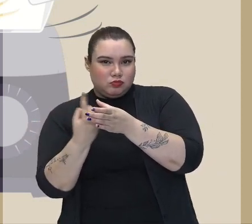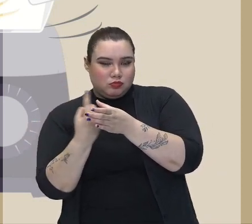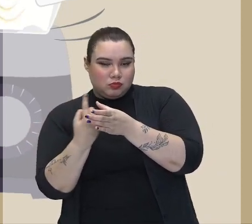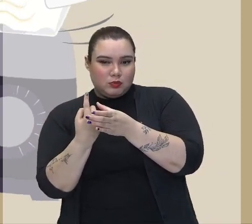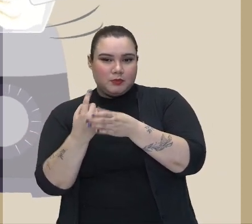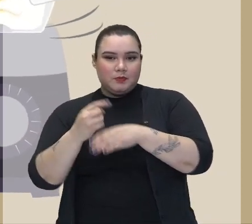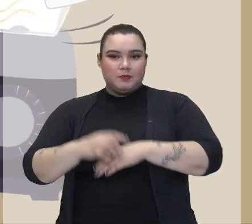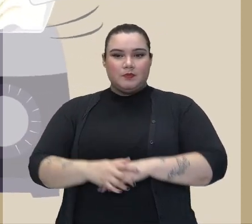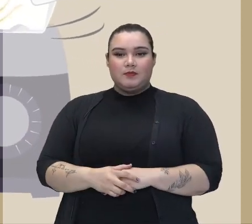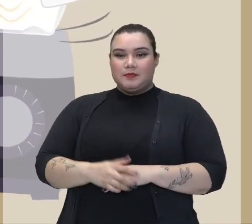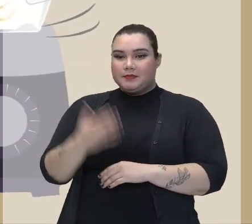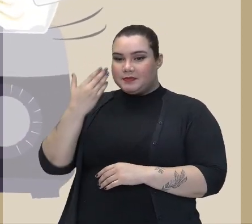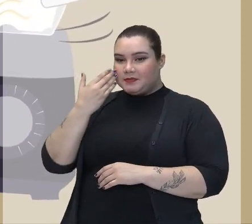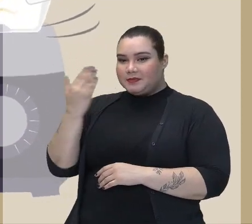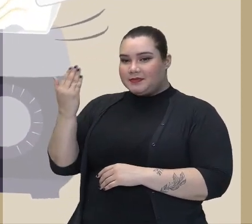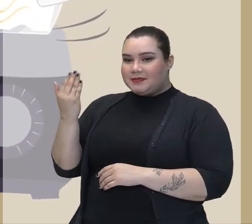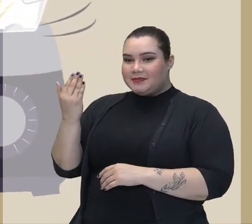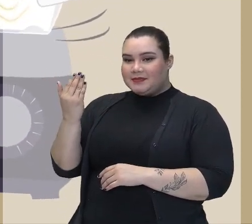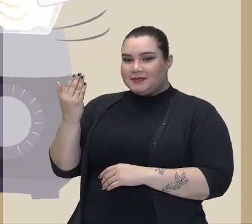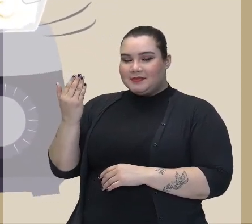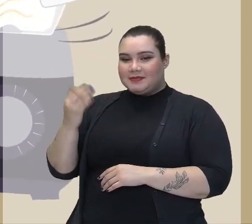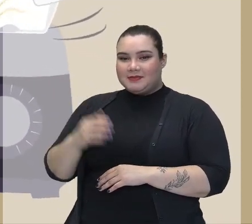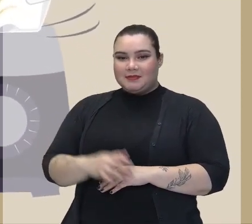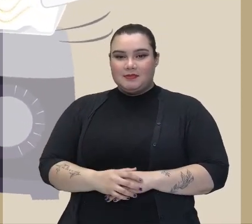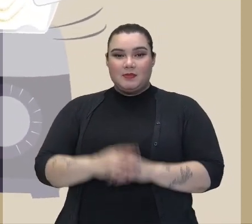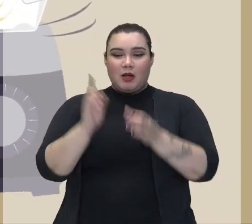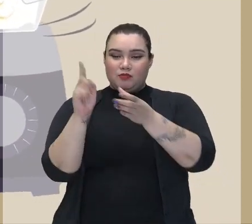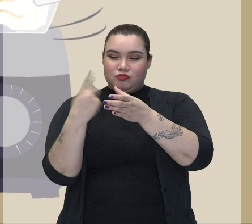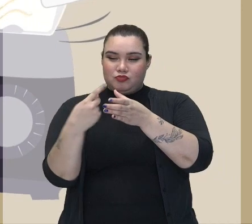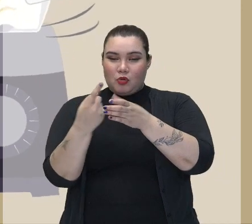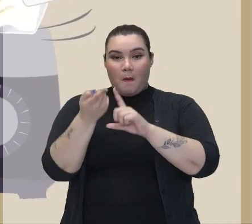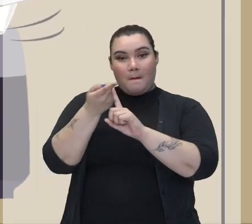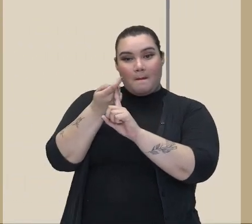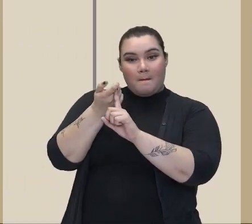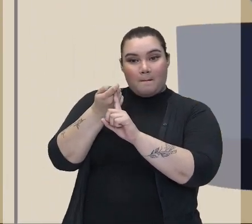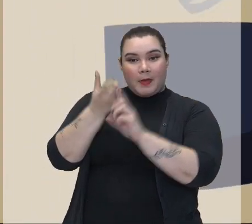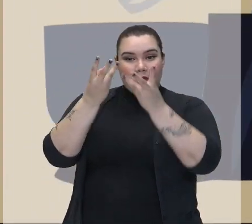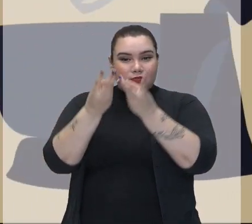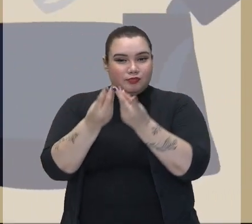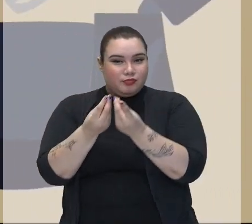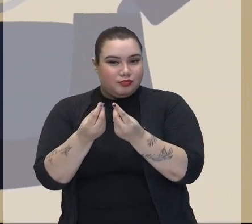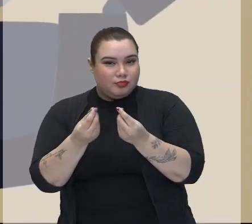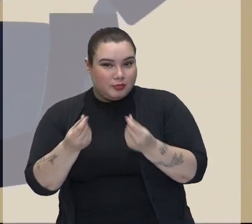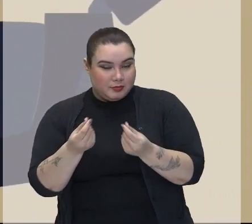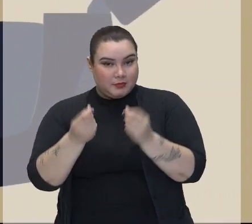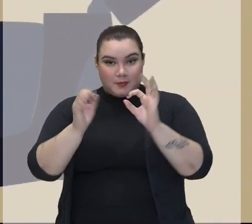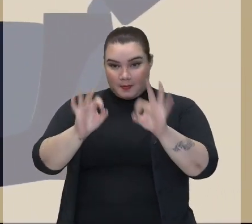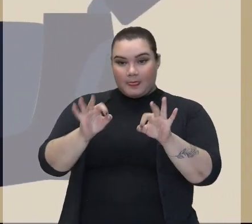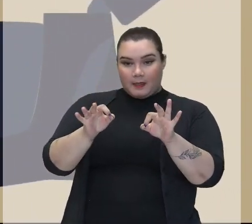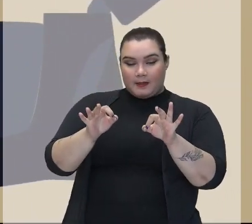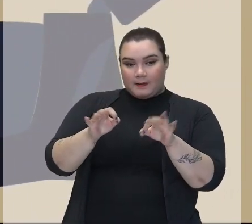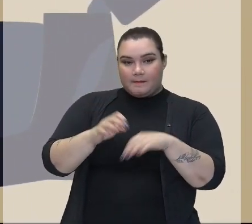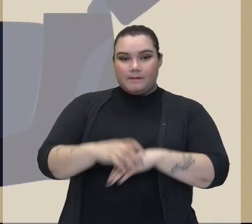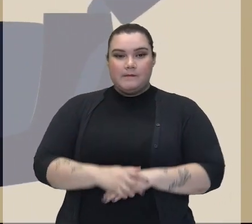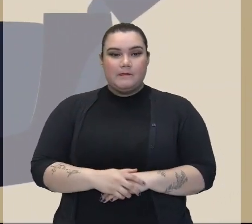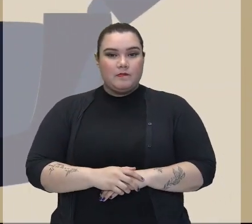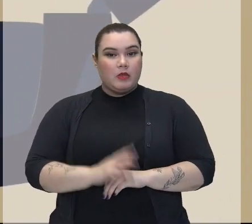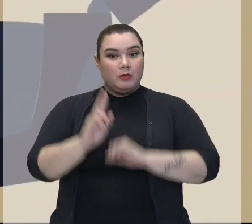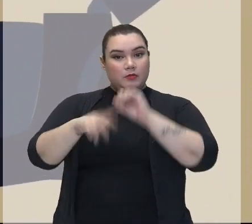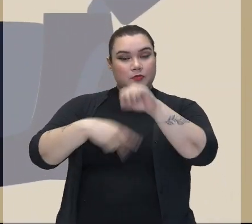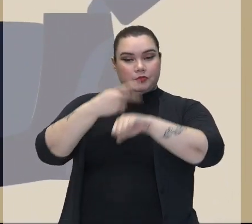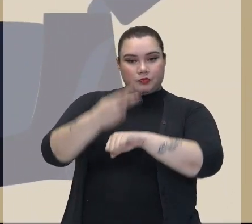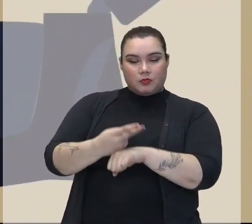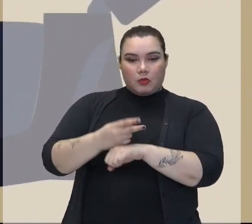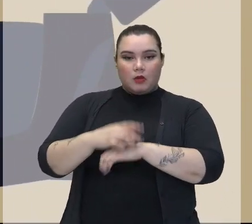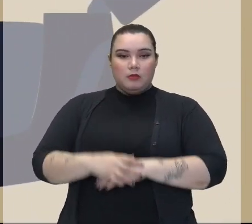Segundo passo: bata bem até triturar o milho. Terceiro passo: em seguida,